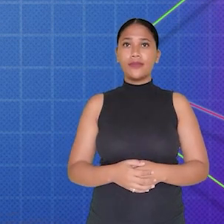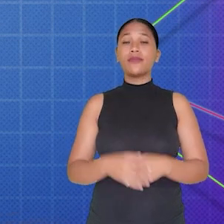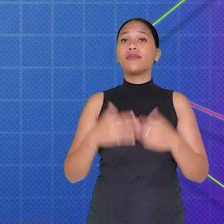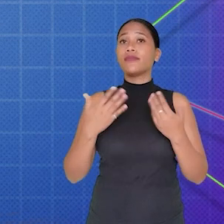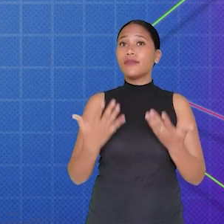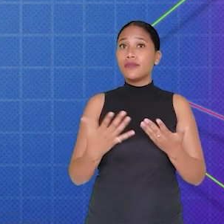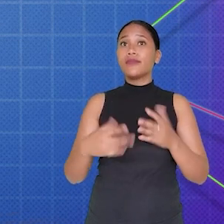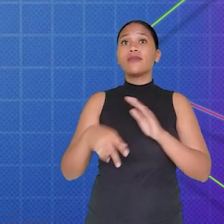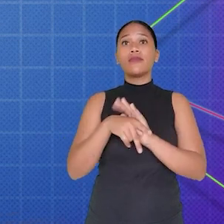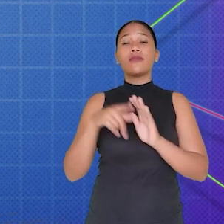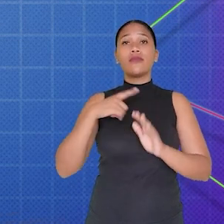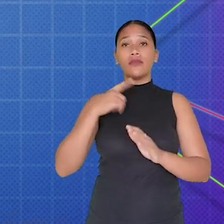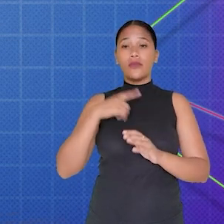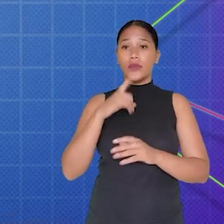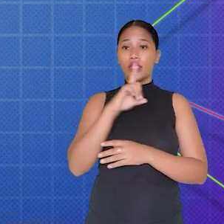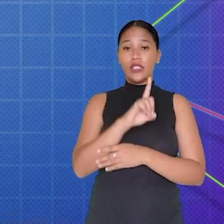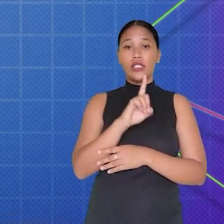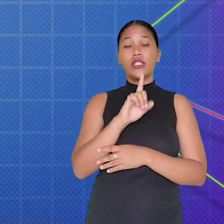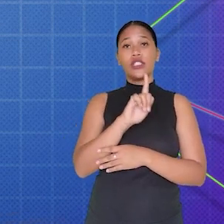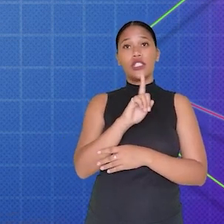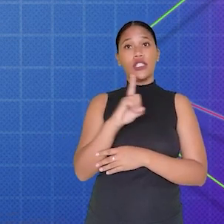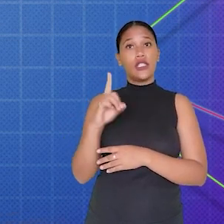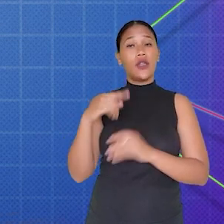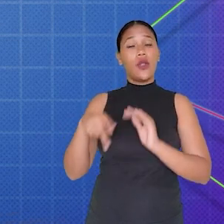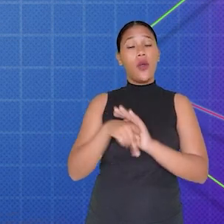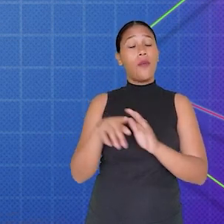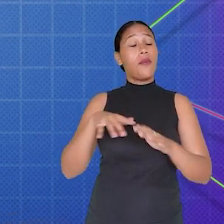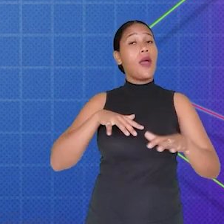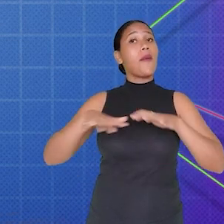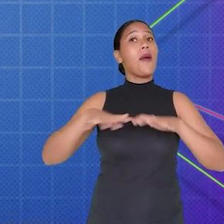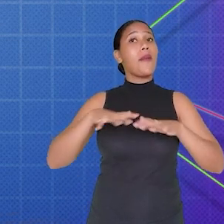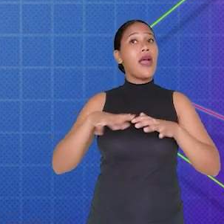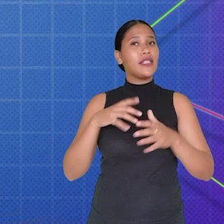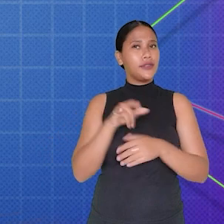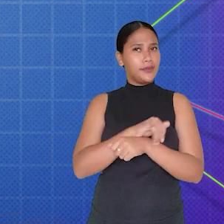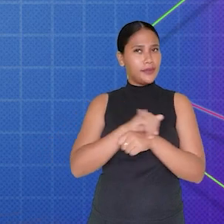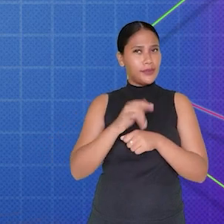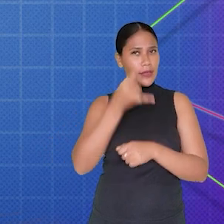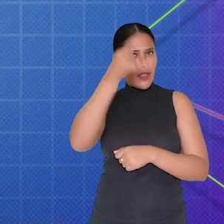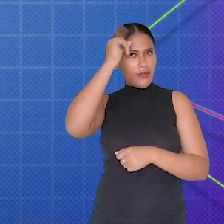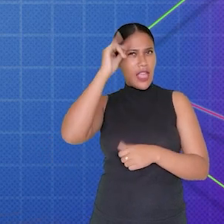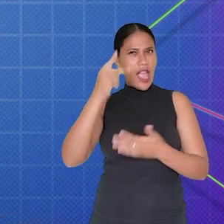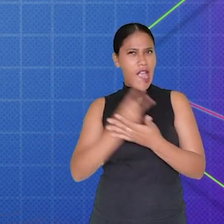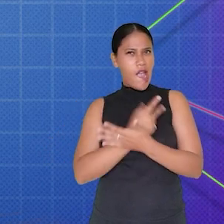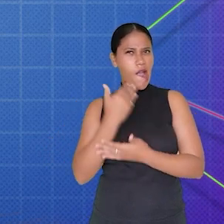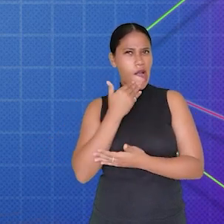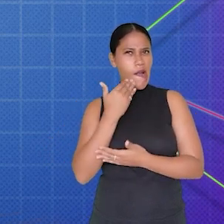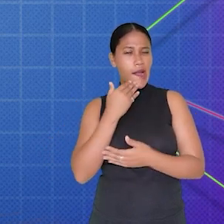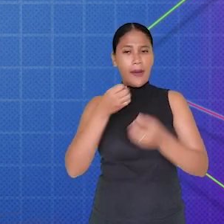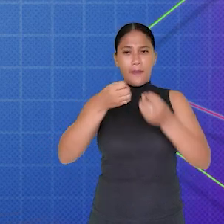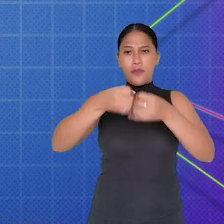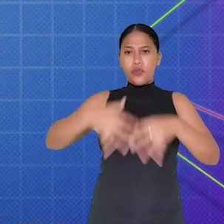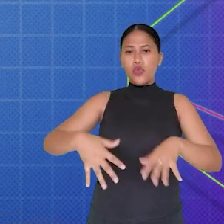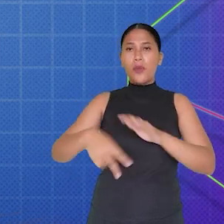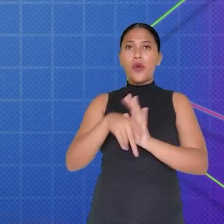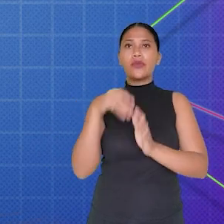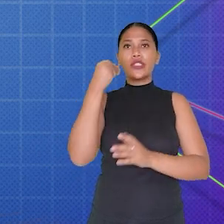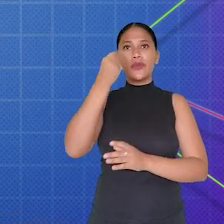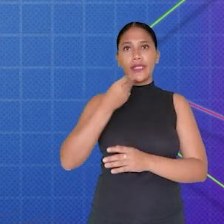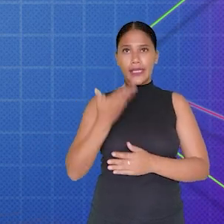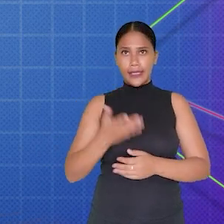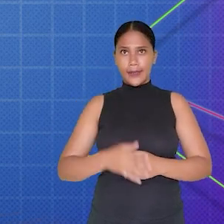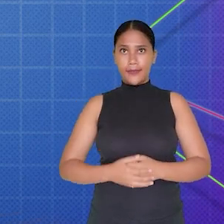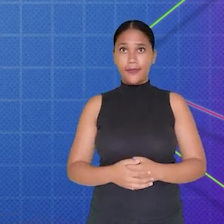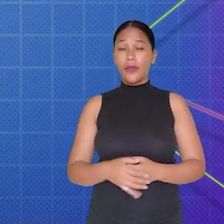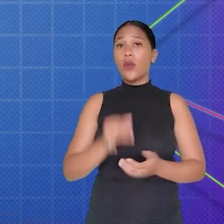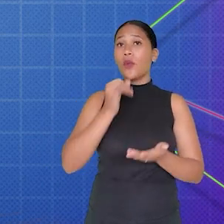do jogador. Com o GDD, o design pode planejar o jogo de forma estratégica, evitando erros de design que podem